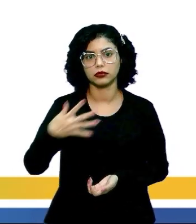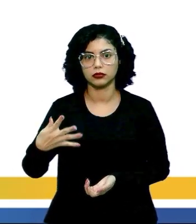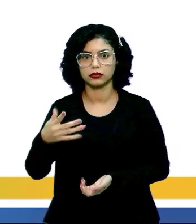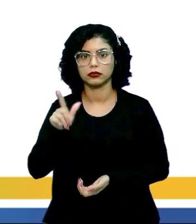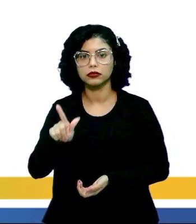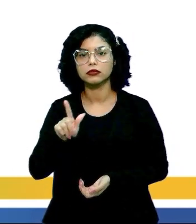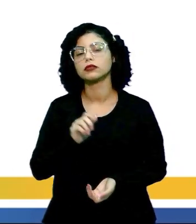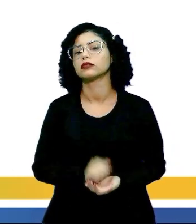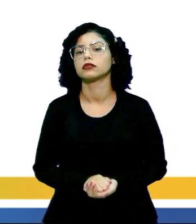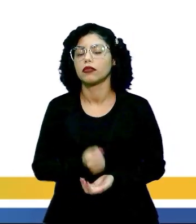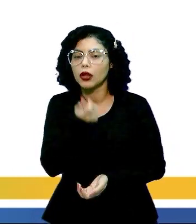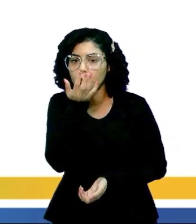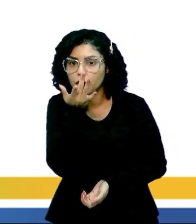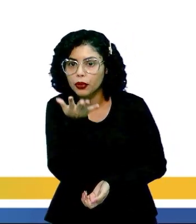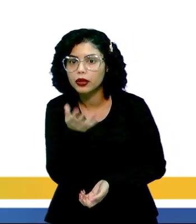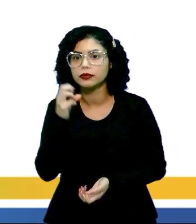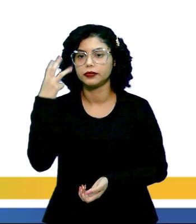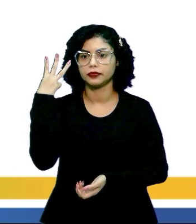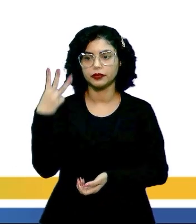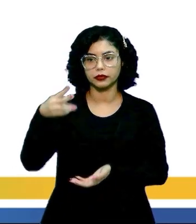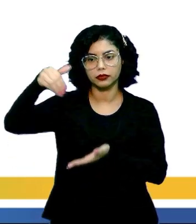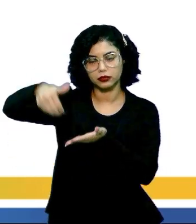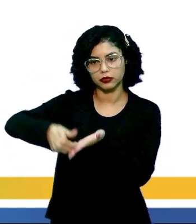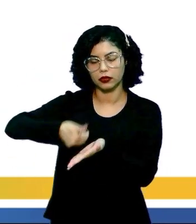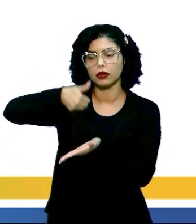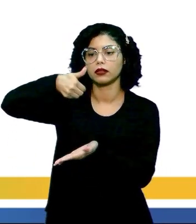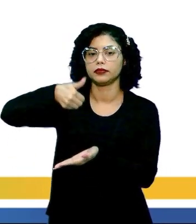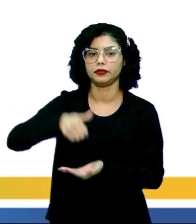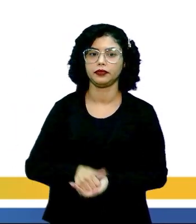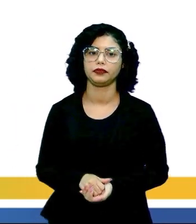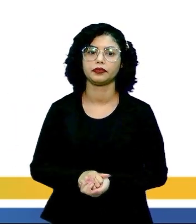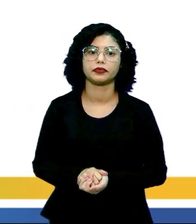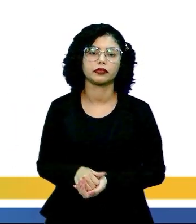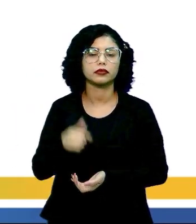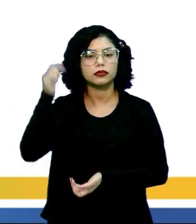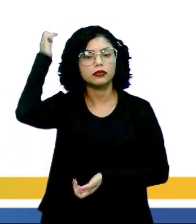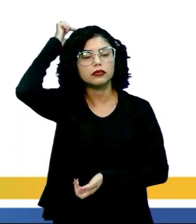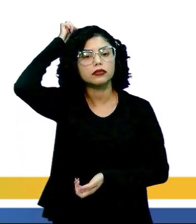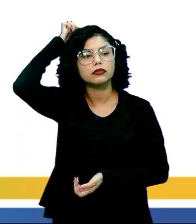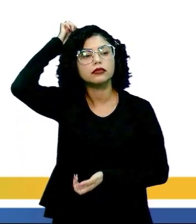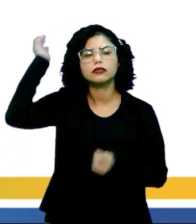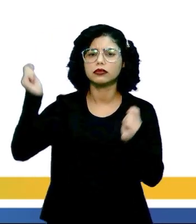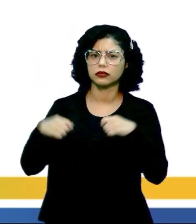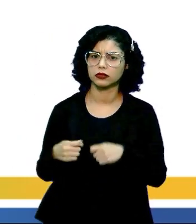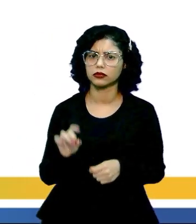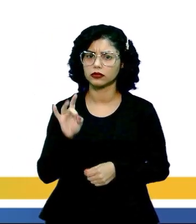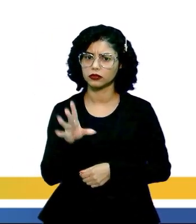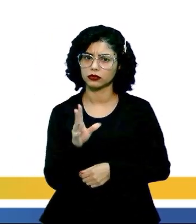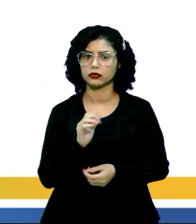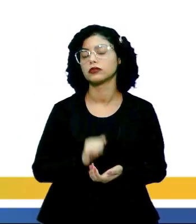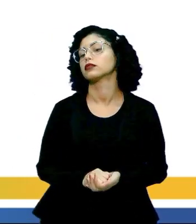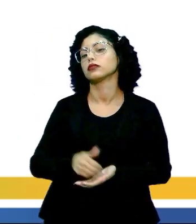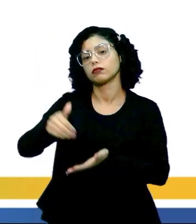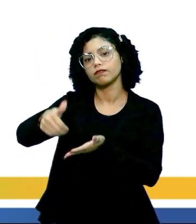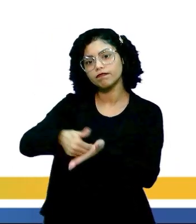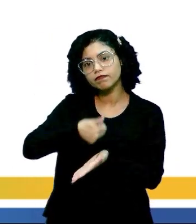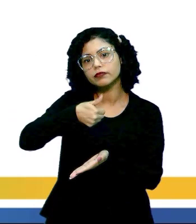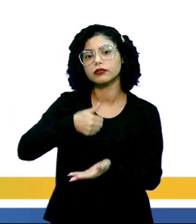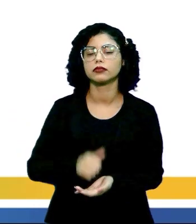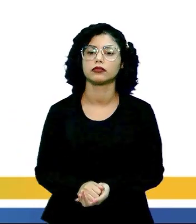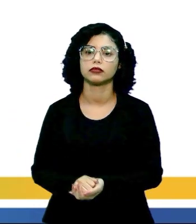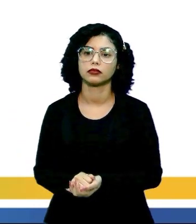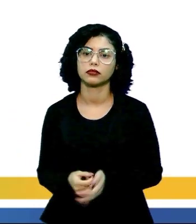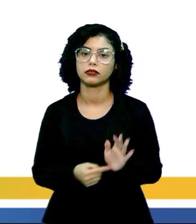fermento biológico, equivalente a 3 colheres de medidas. Possuindo apenas a colher de